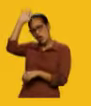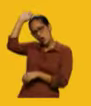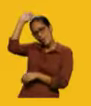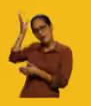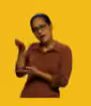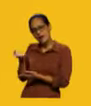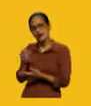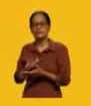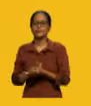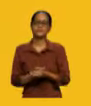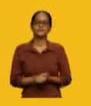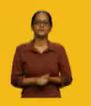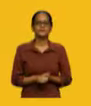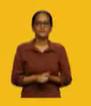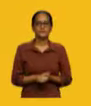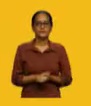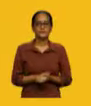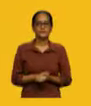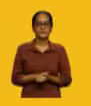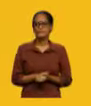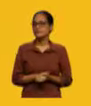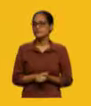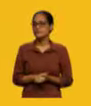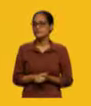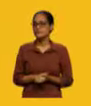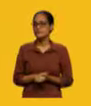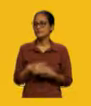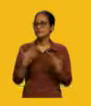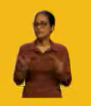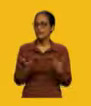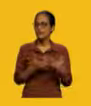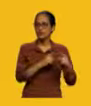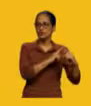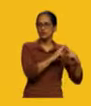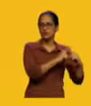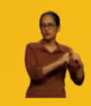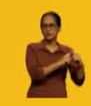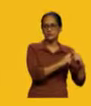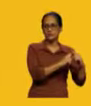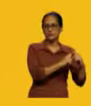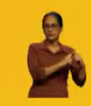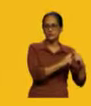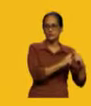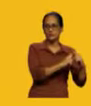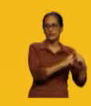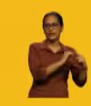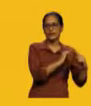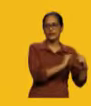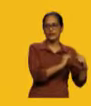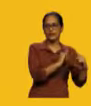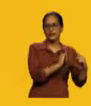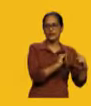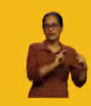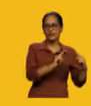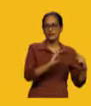se eu tenho o x, 2i's à direita, com dois